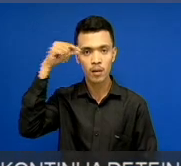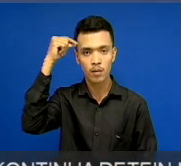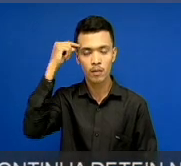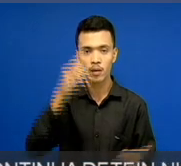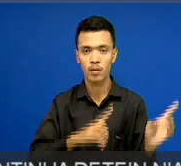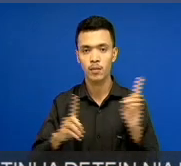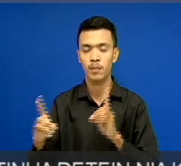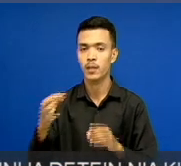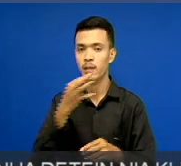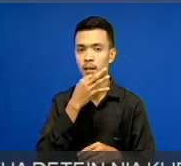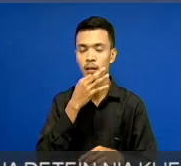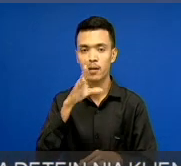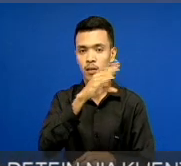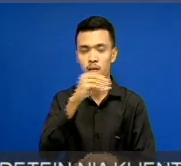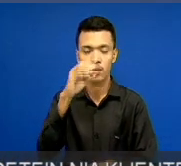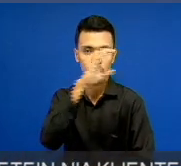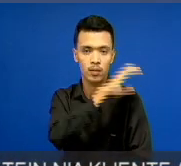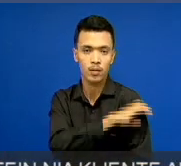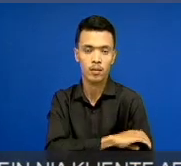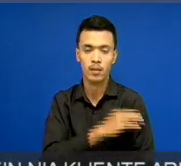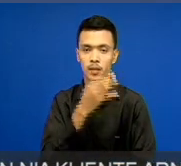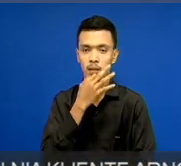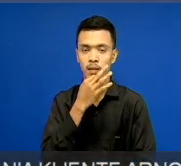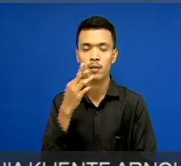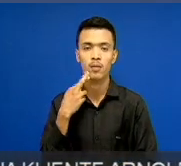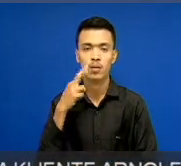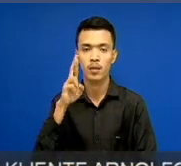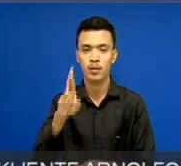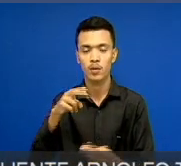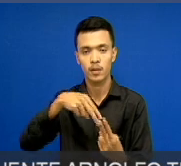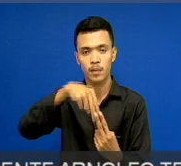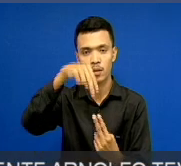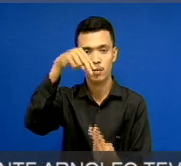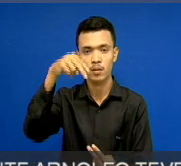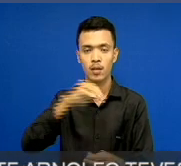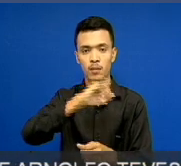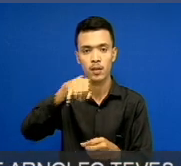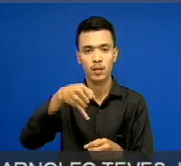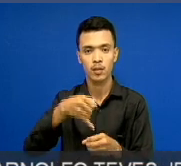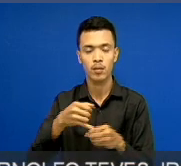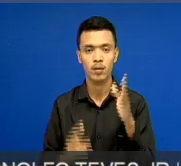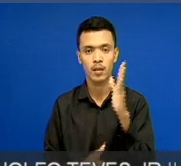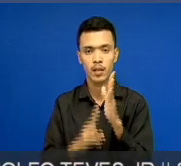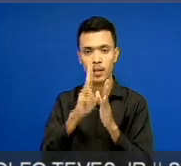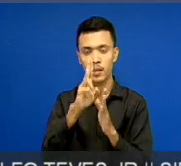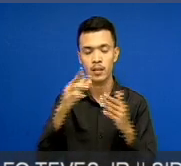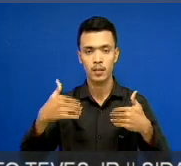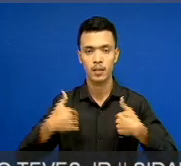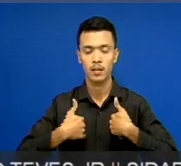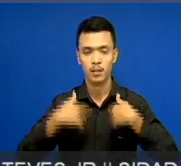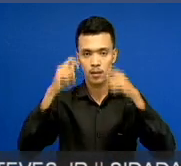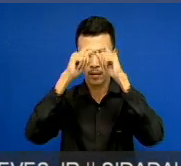Governu se implementa Aihan Nutrisaun no Seguransa Aihan, Hodi Responde ba ma Nutrisaun ne veho categoria as iha